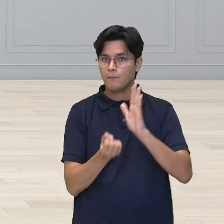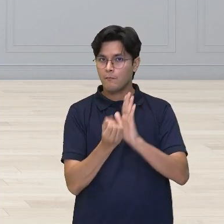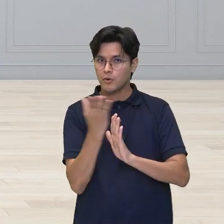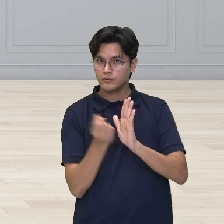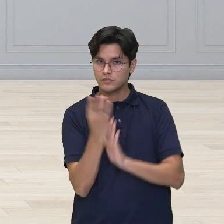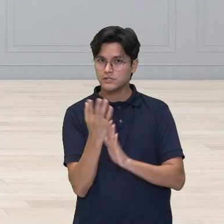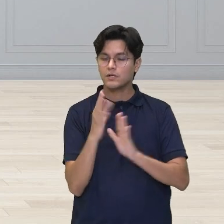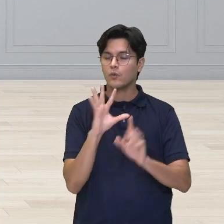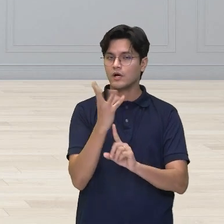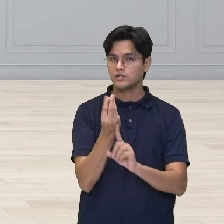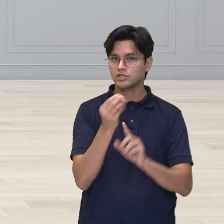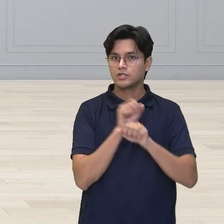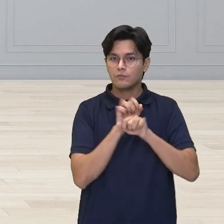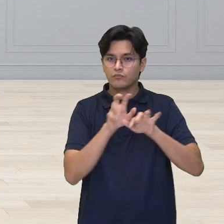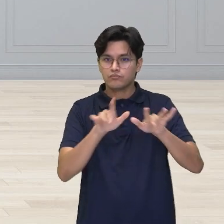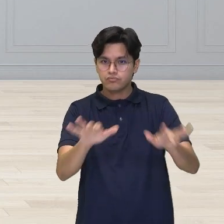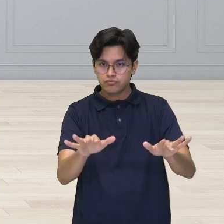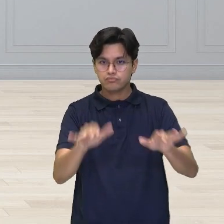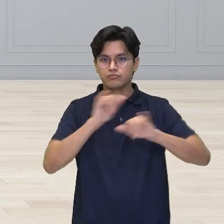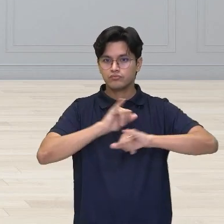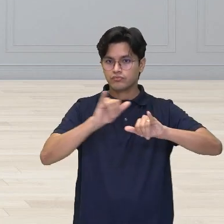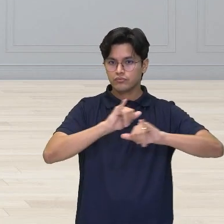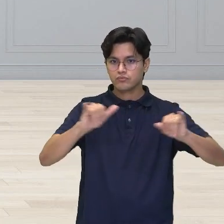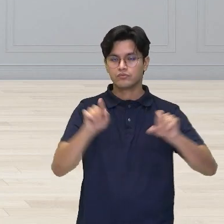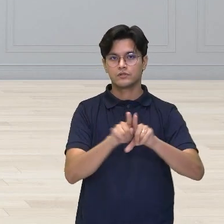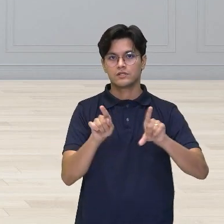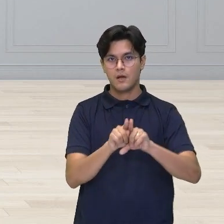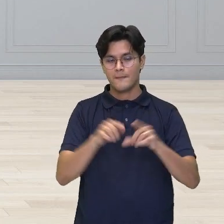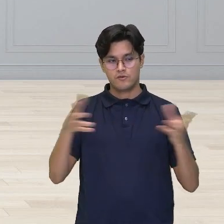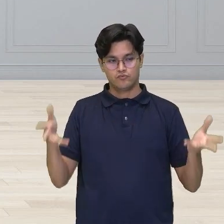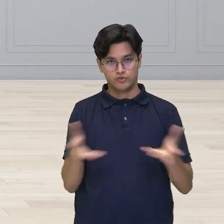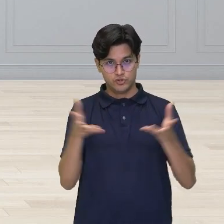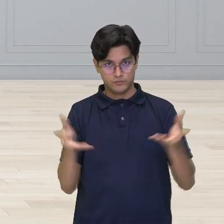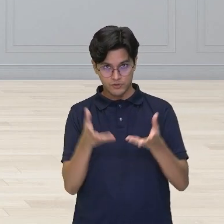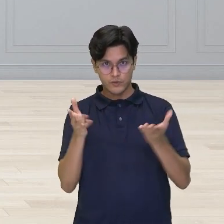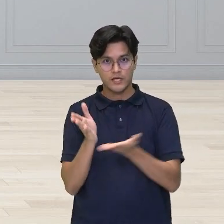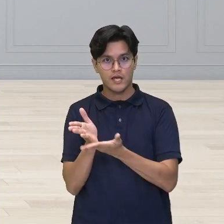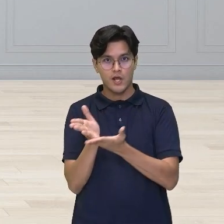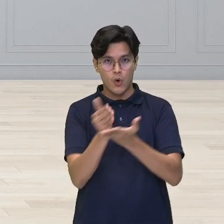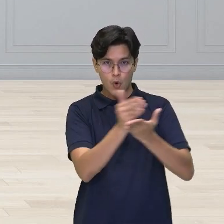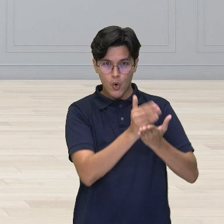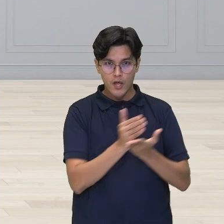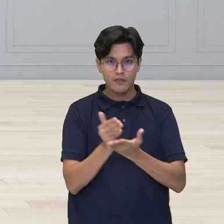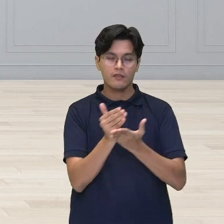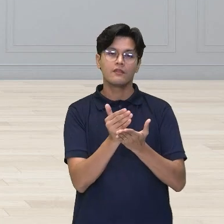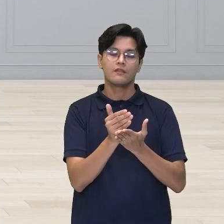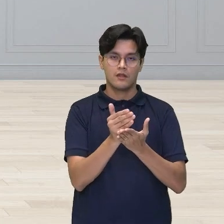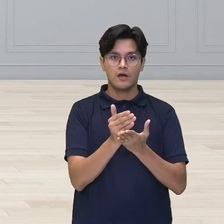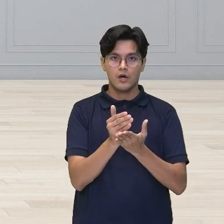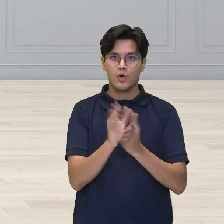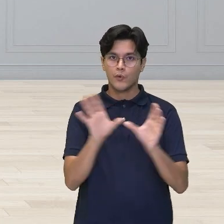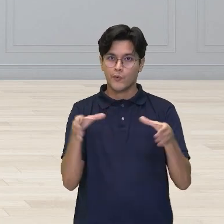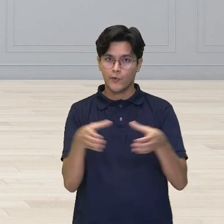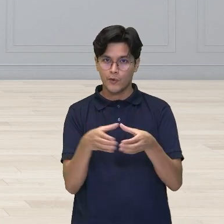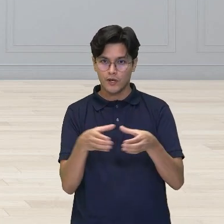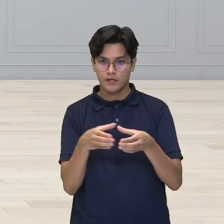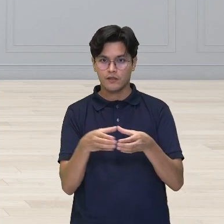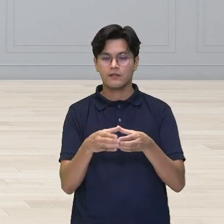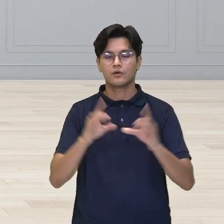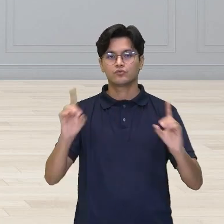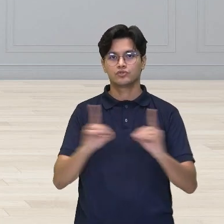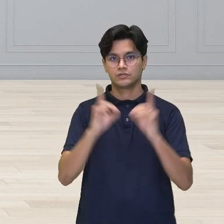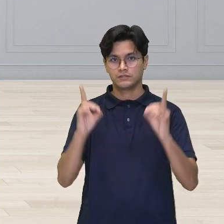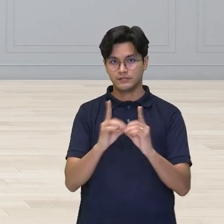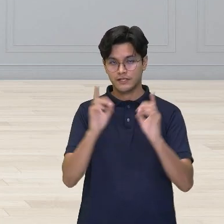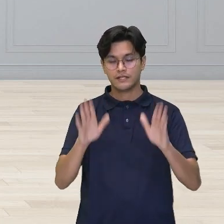artística, e estimularam a formação de coleções didáticas que acabaram por ser a origem de muitos museus